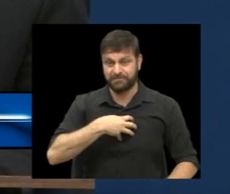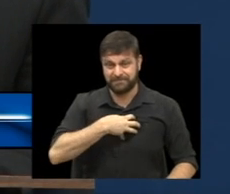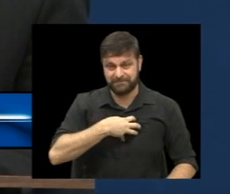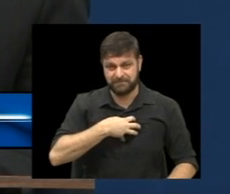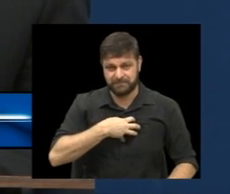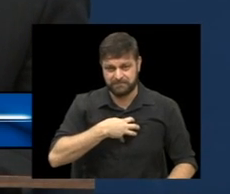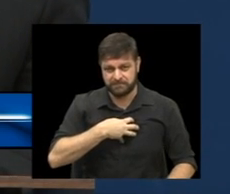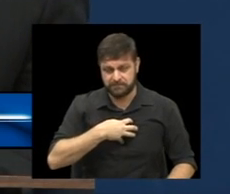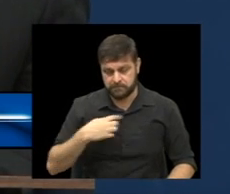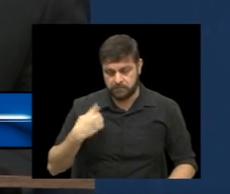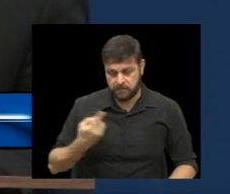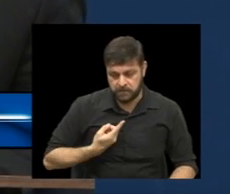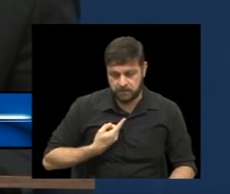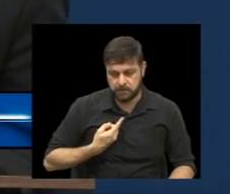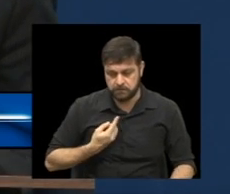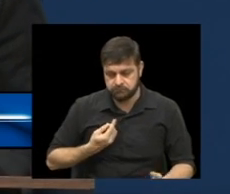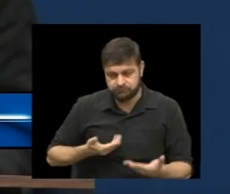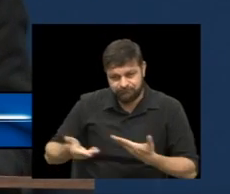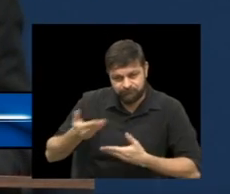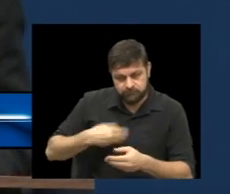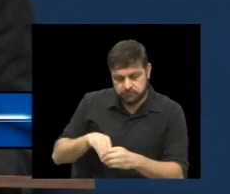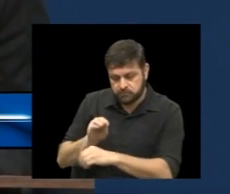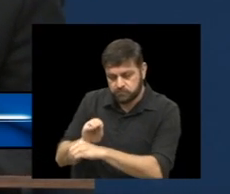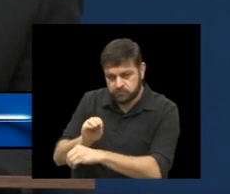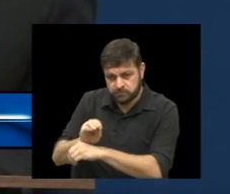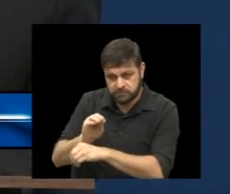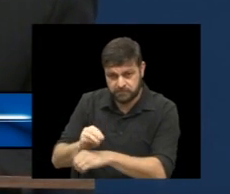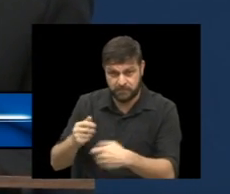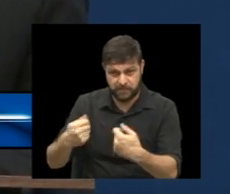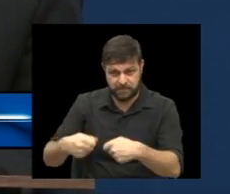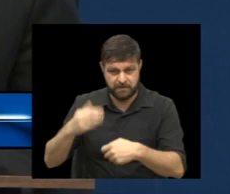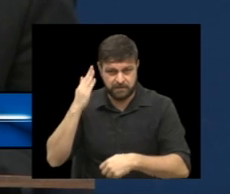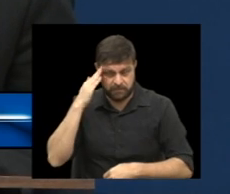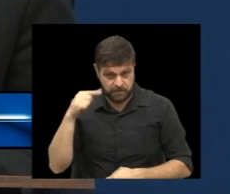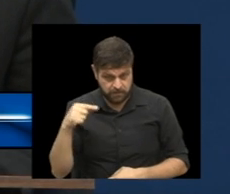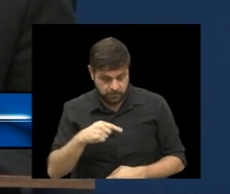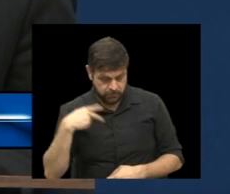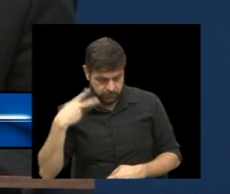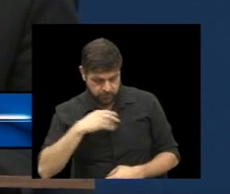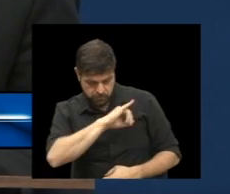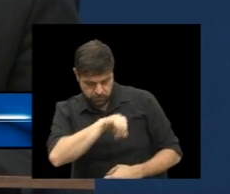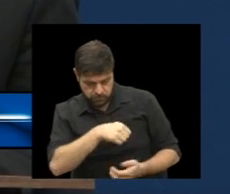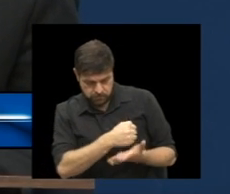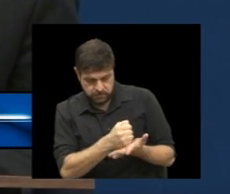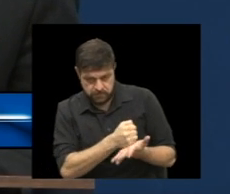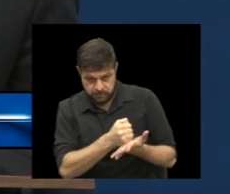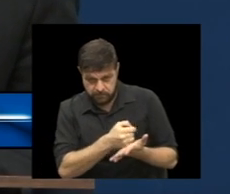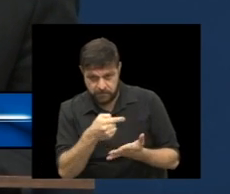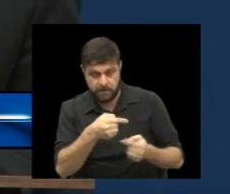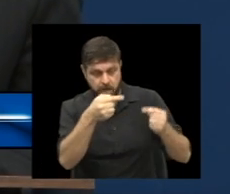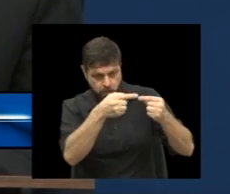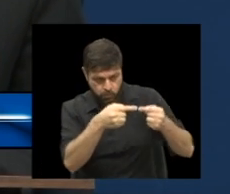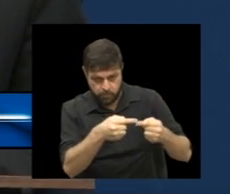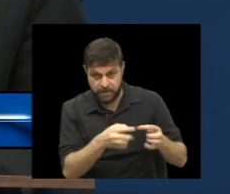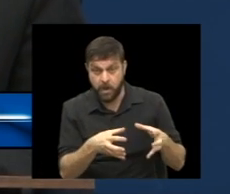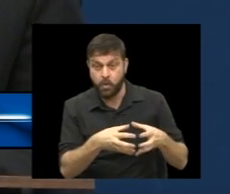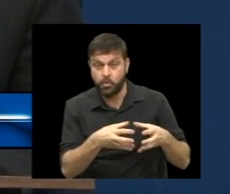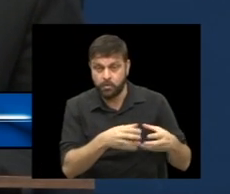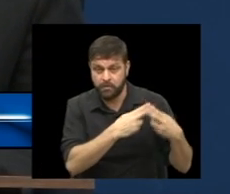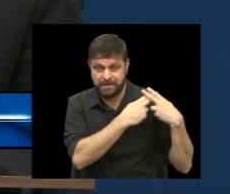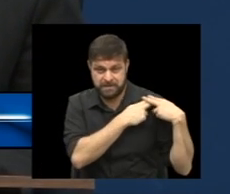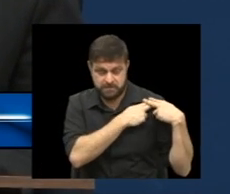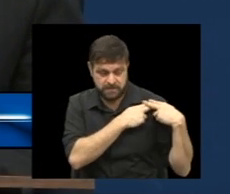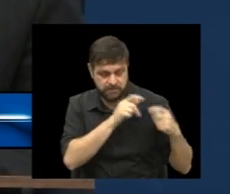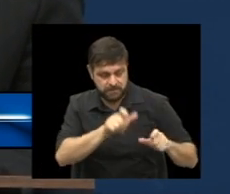Então temos que saber lidar com isso, Jorge, que é da Comissão das Pessoas com Deficiência, e